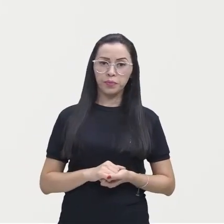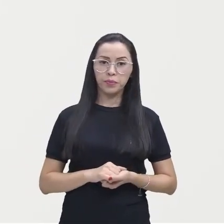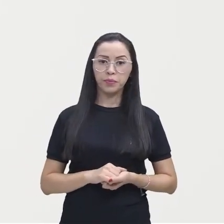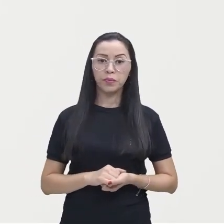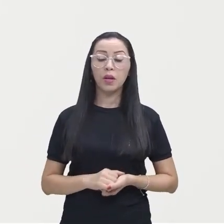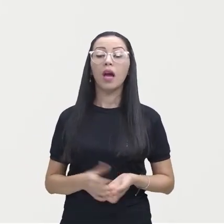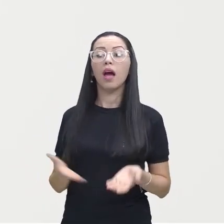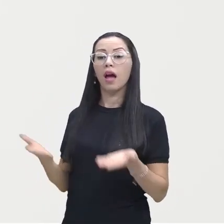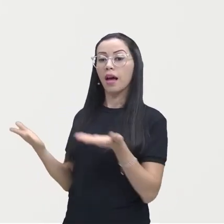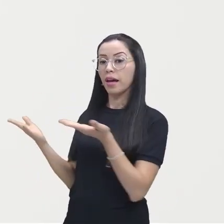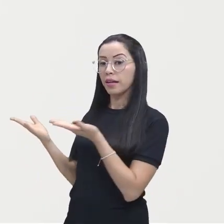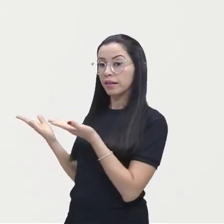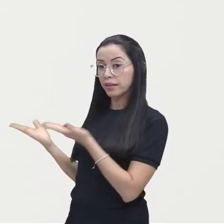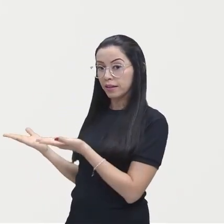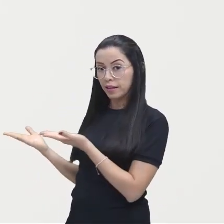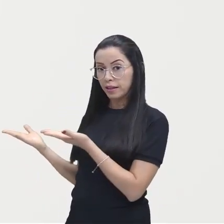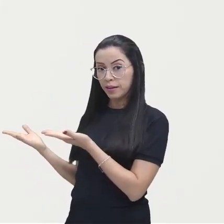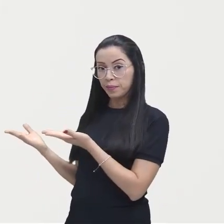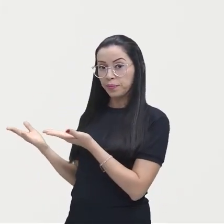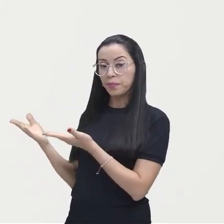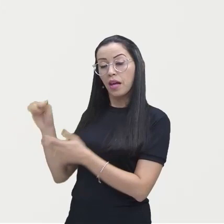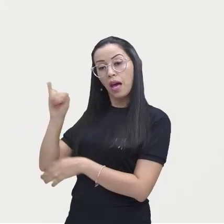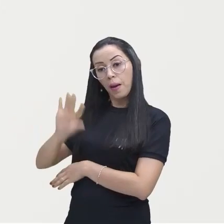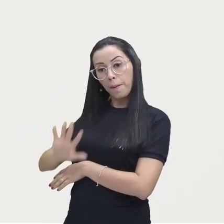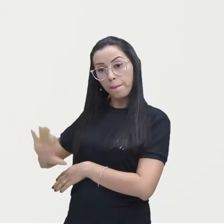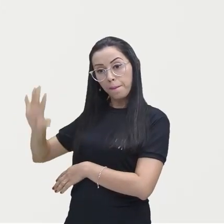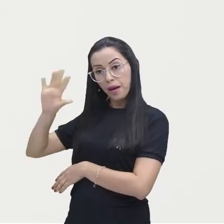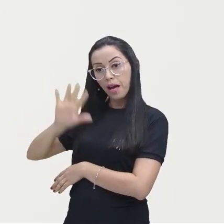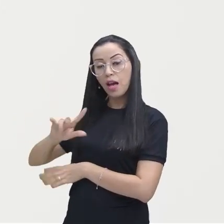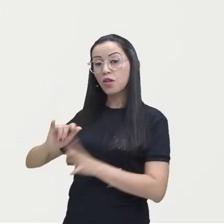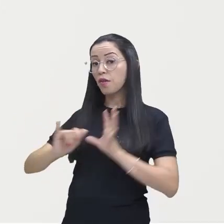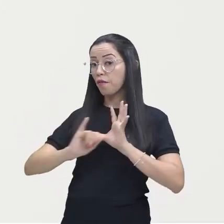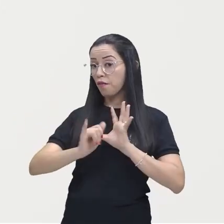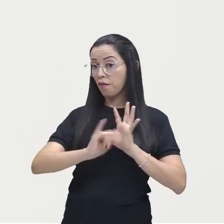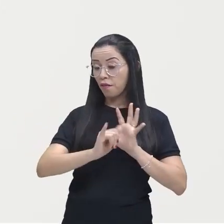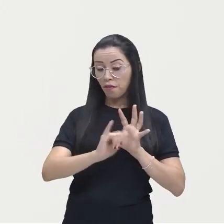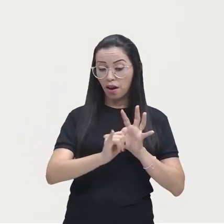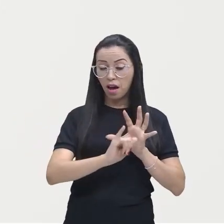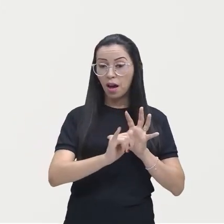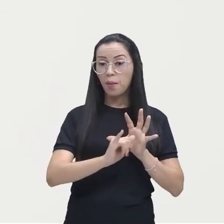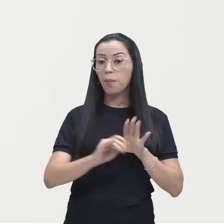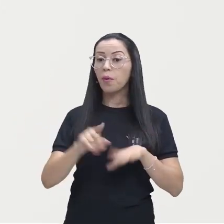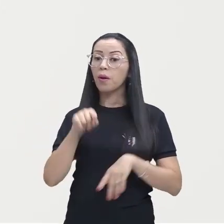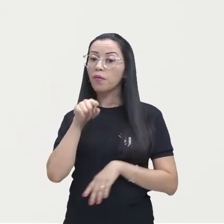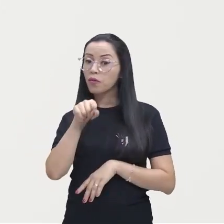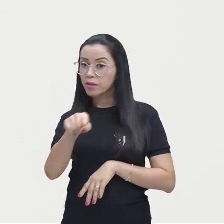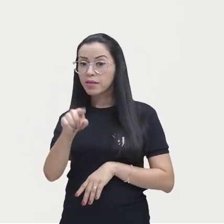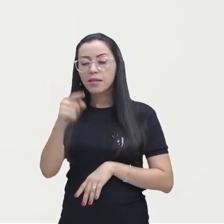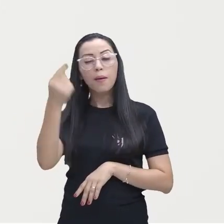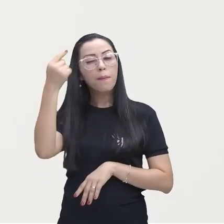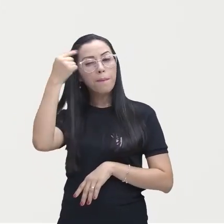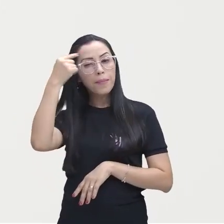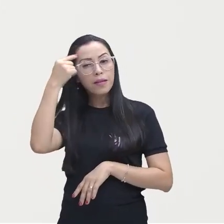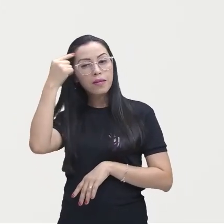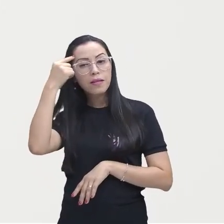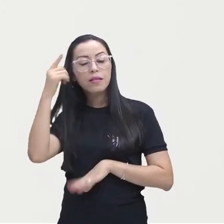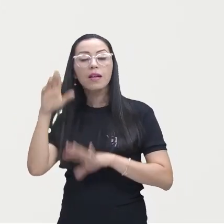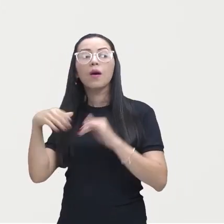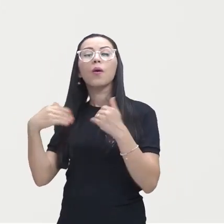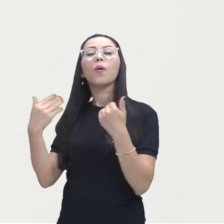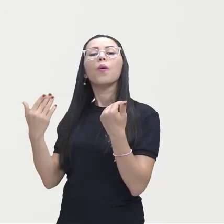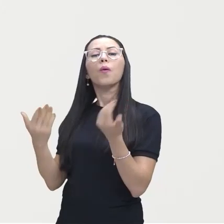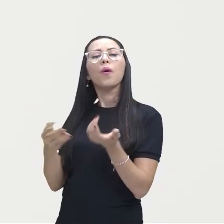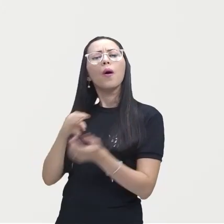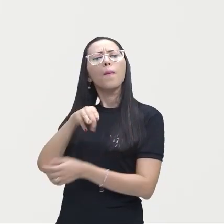Novamente aqui tem a imagem da fábula para você pensar agora qual a